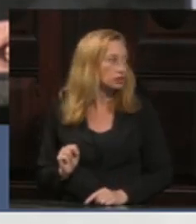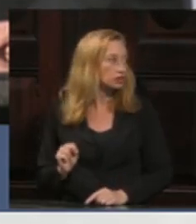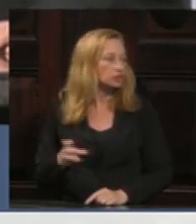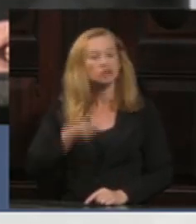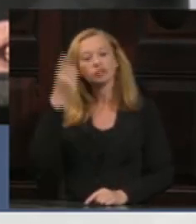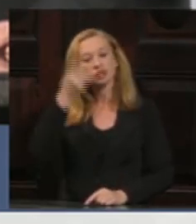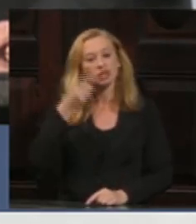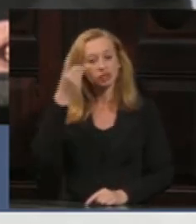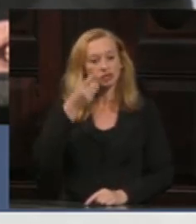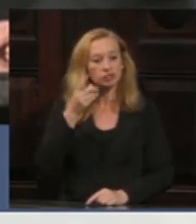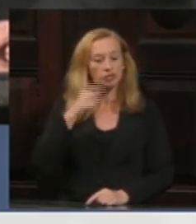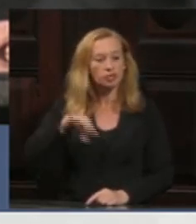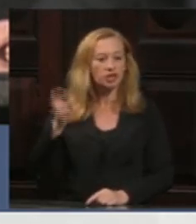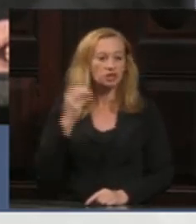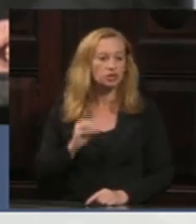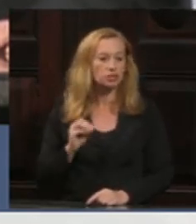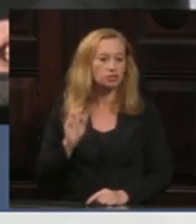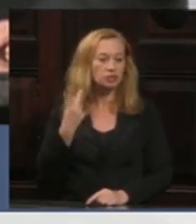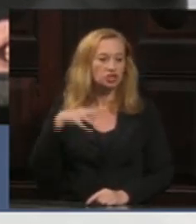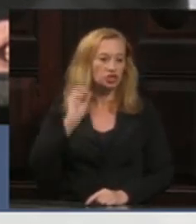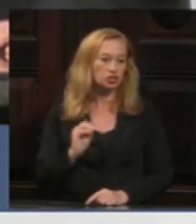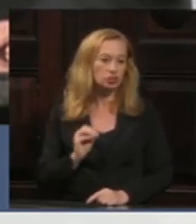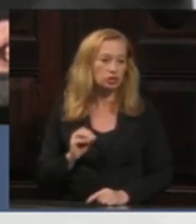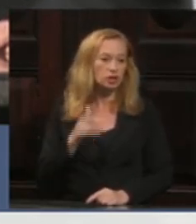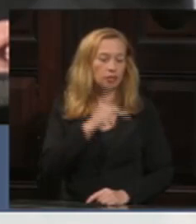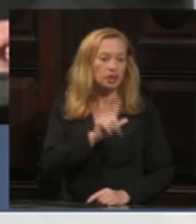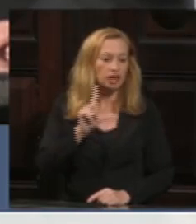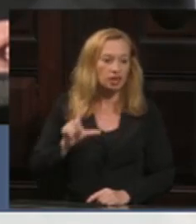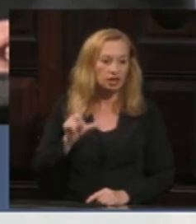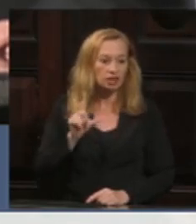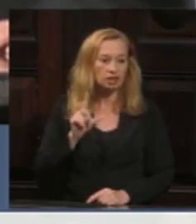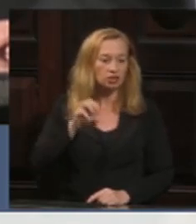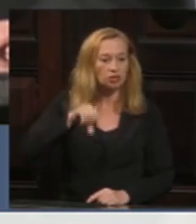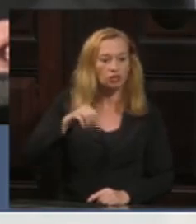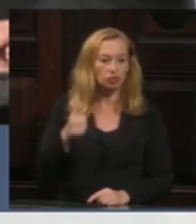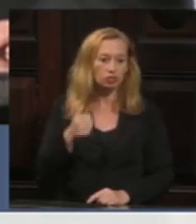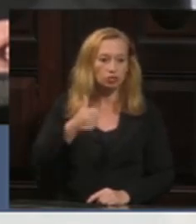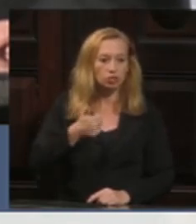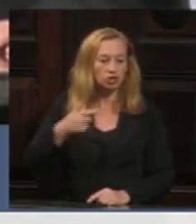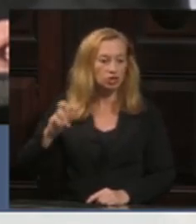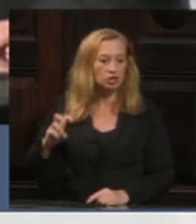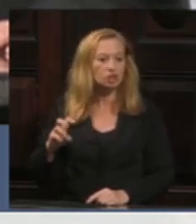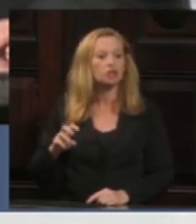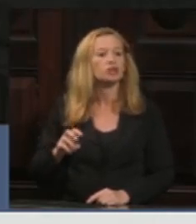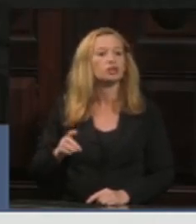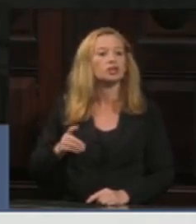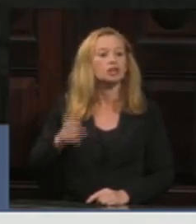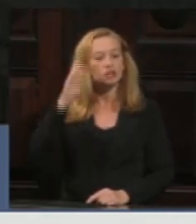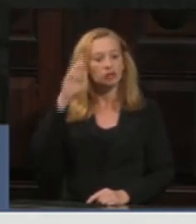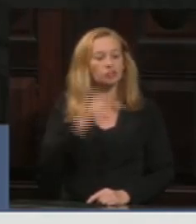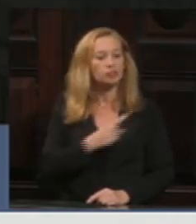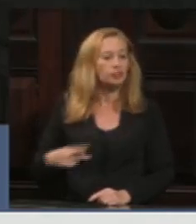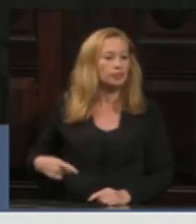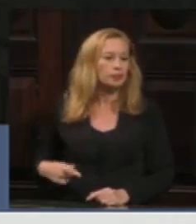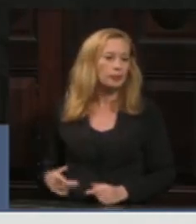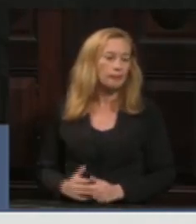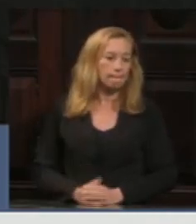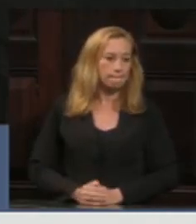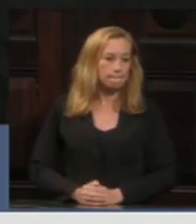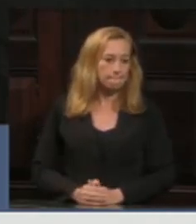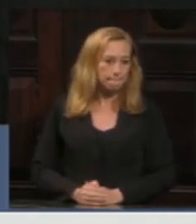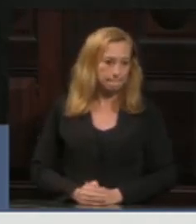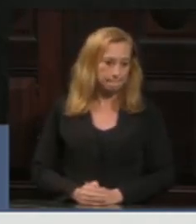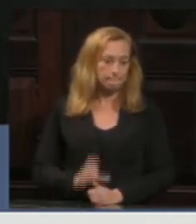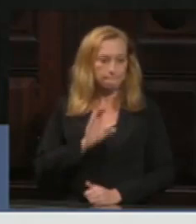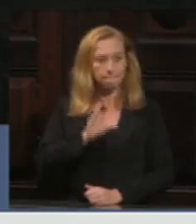Deputado Márcio Pacheco, em relação ao PL 981 de 2015. Senhor presidente, o parecer